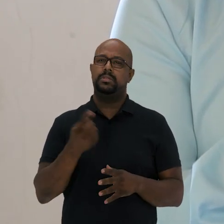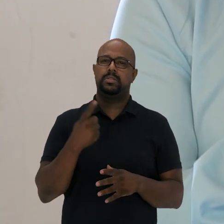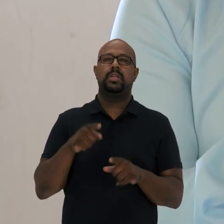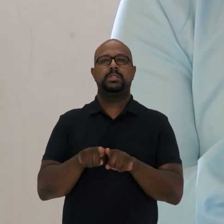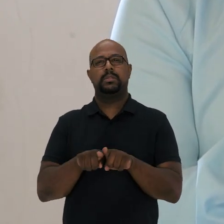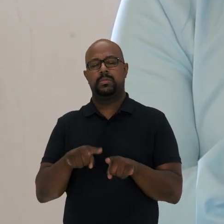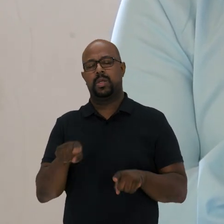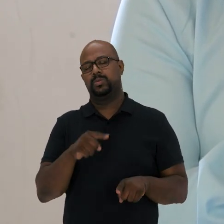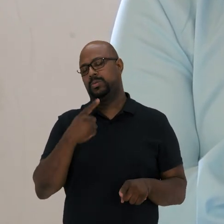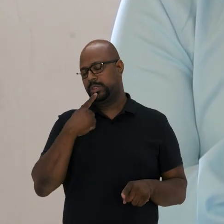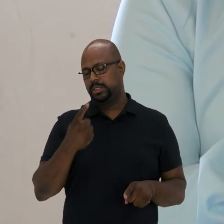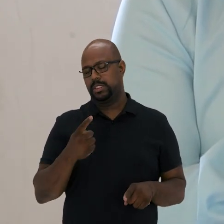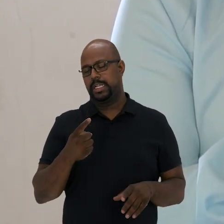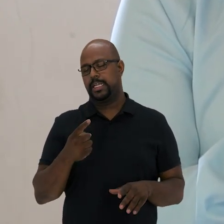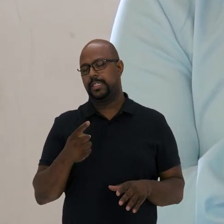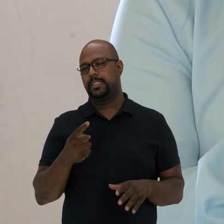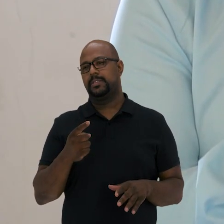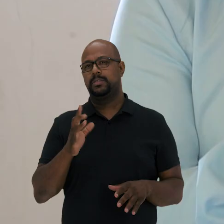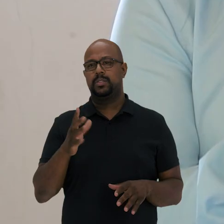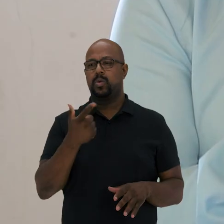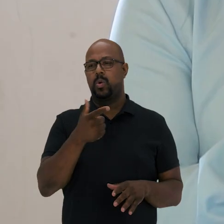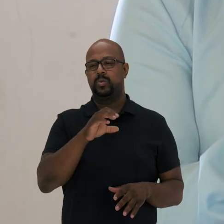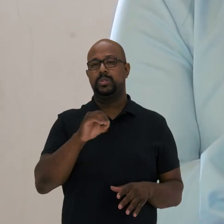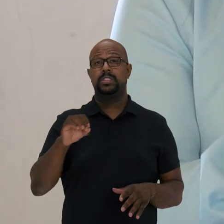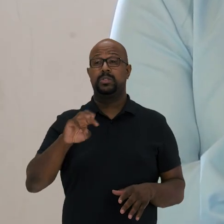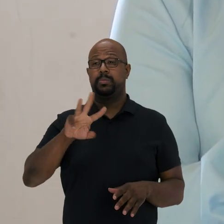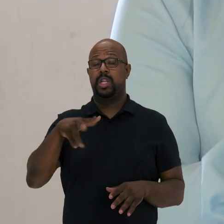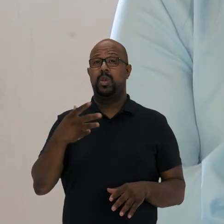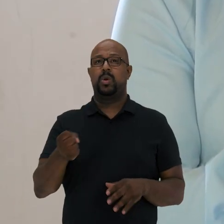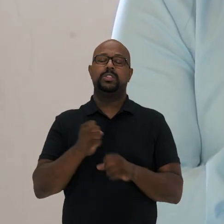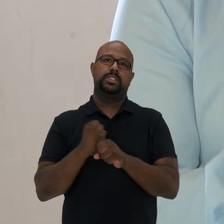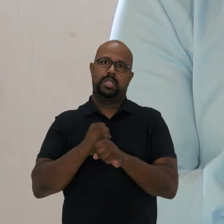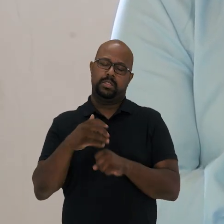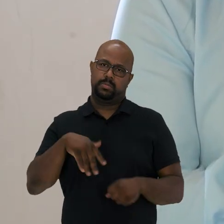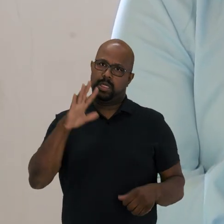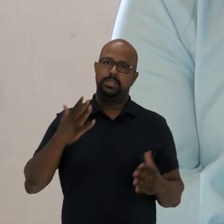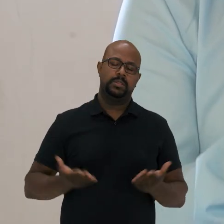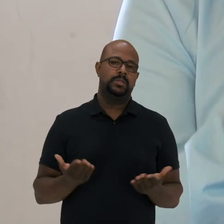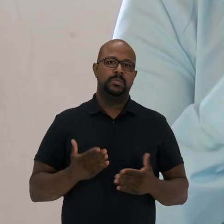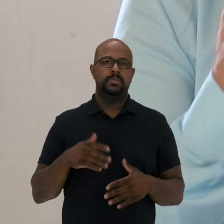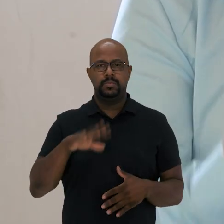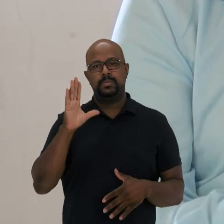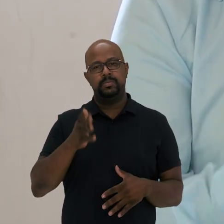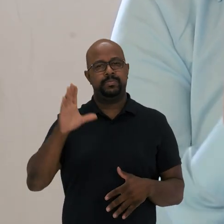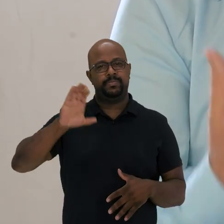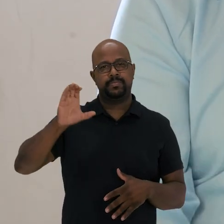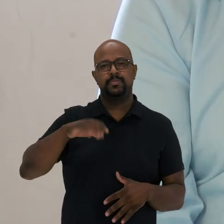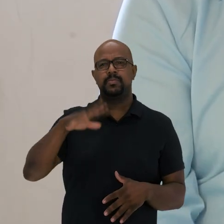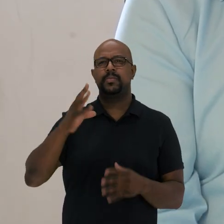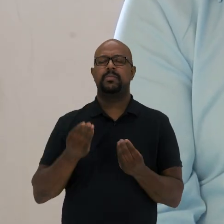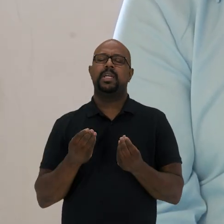nossos irmãos, como diz outro, estão com 200 milhões de anos e fora mais. Hoje, então, a ciência já